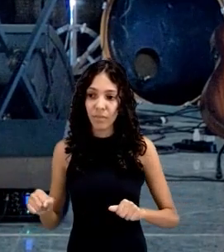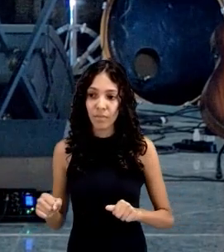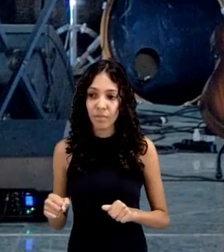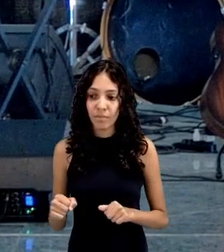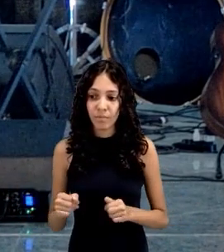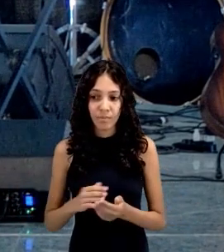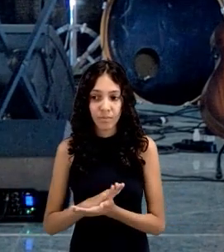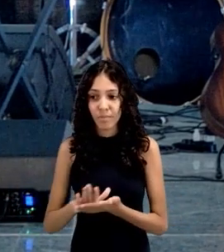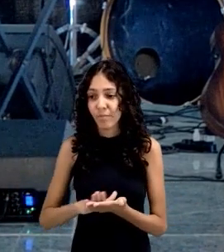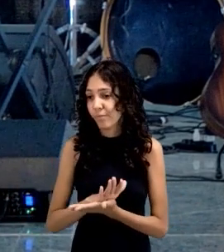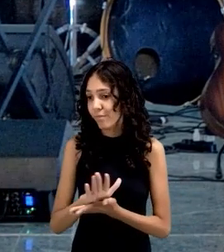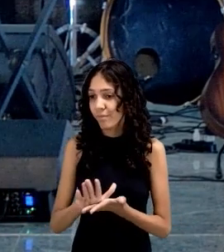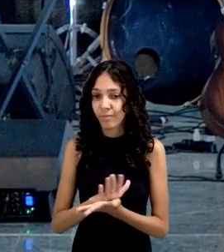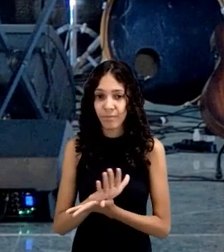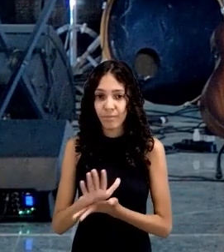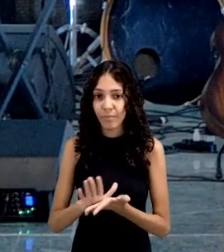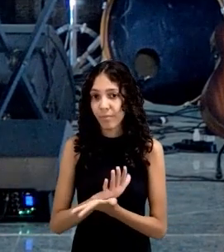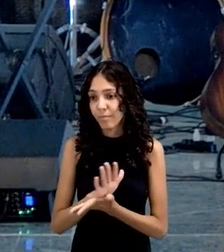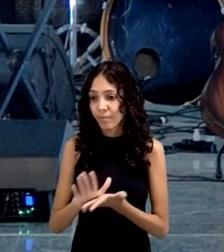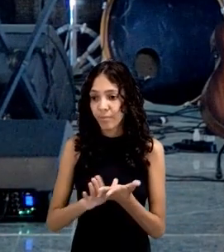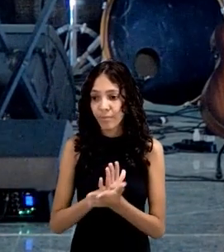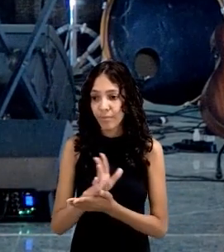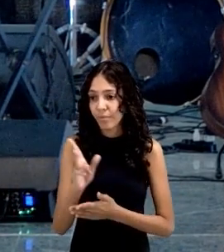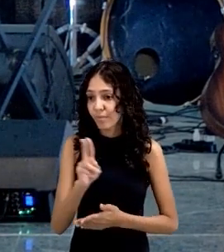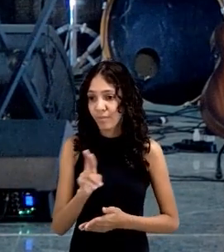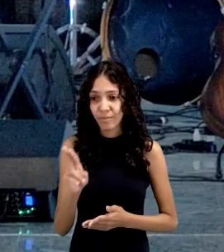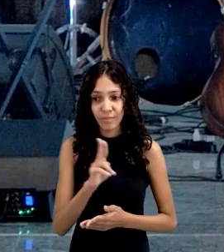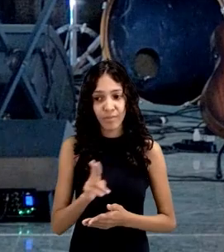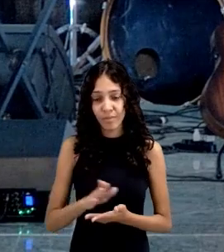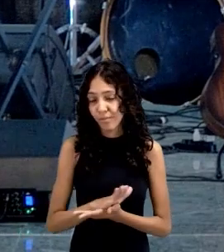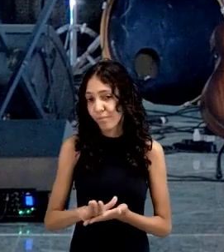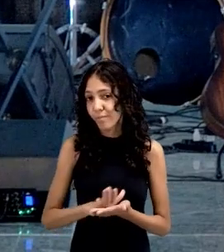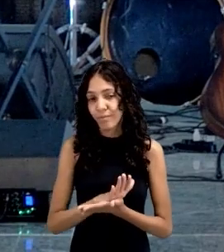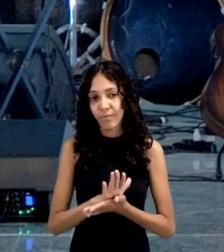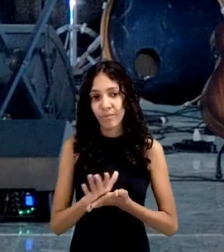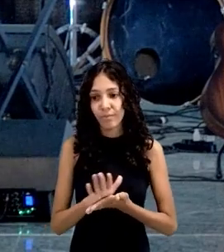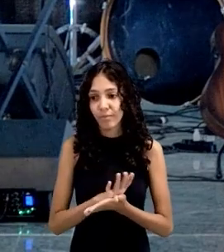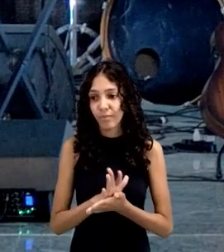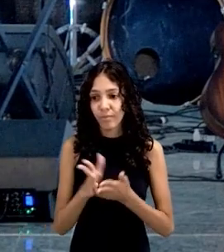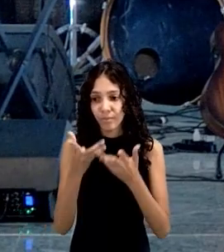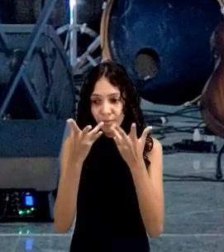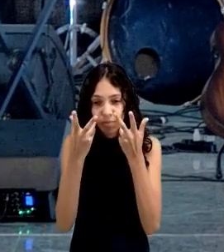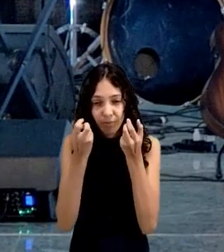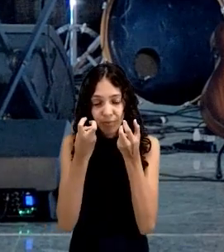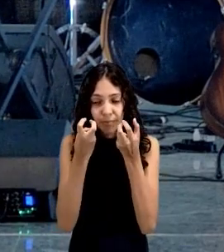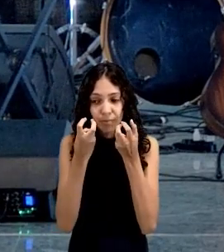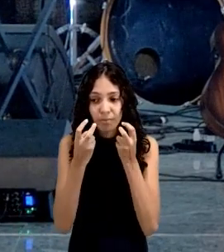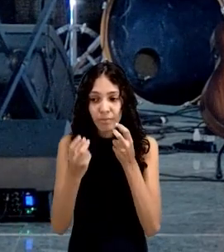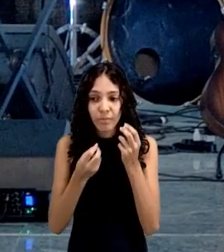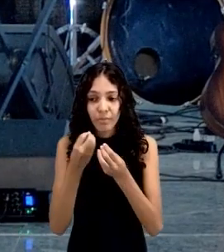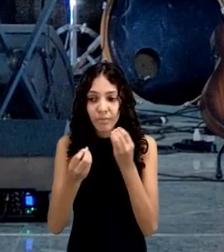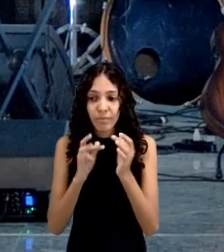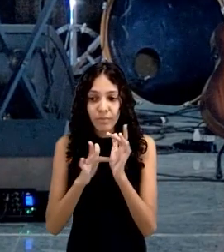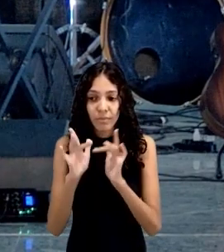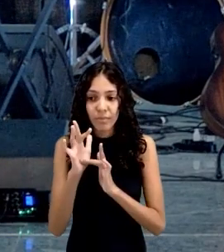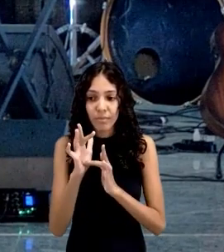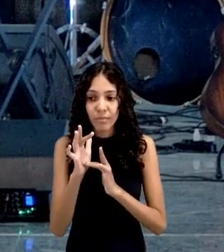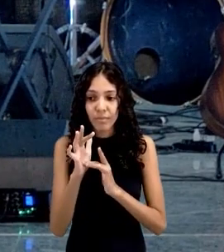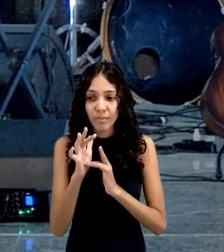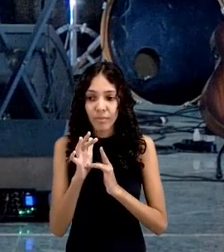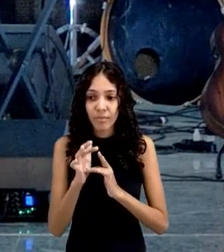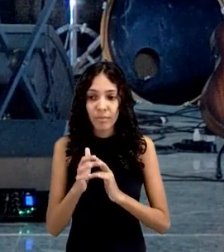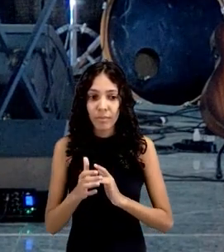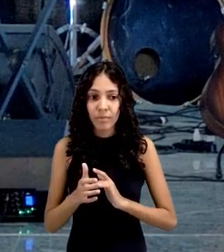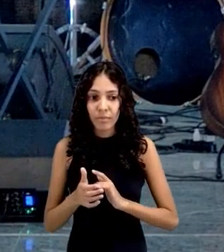fenômeno? O que é que ele está dizendo? Se você é meu filho, o teste de DNA é o seu comportamento. São